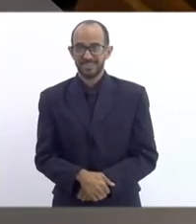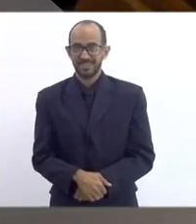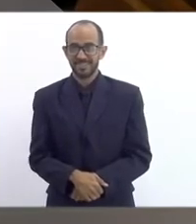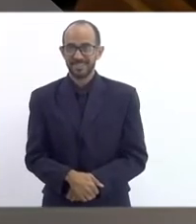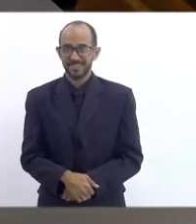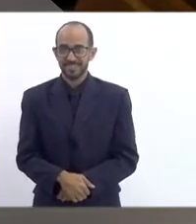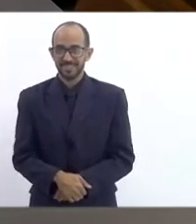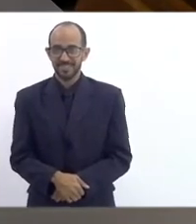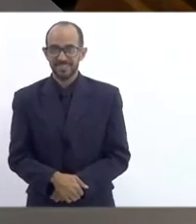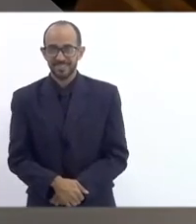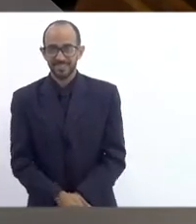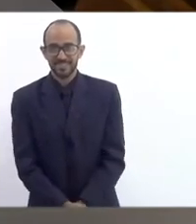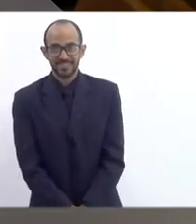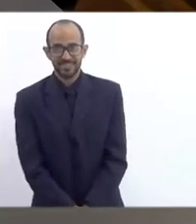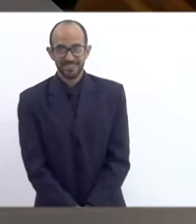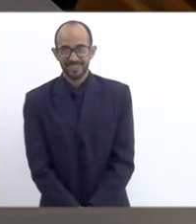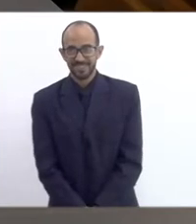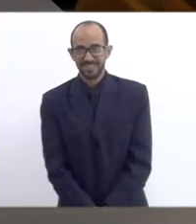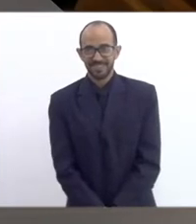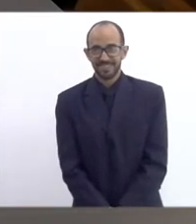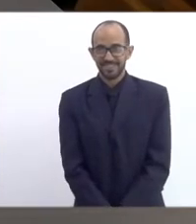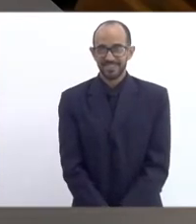Quem